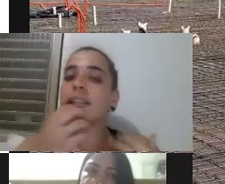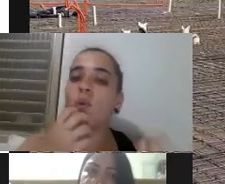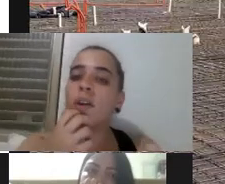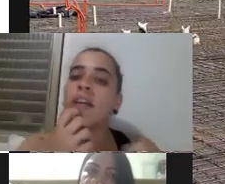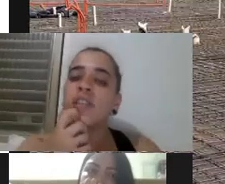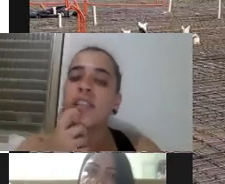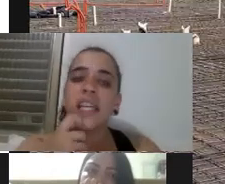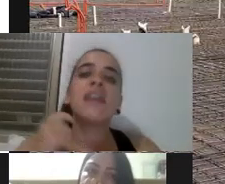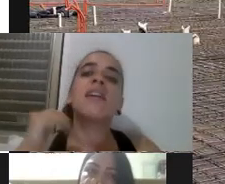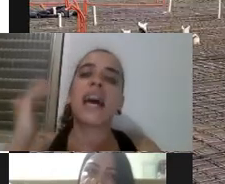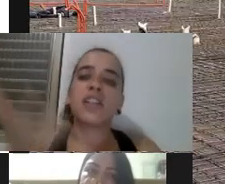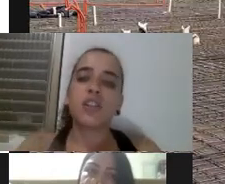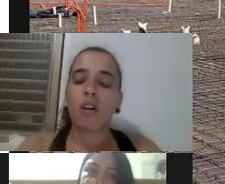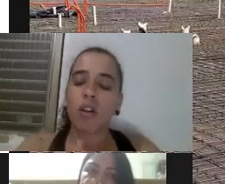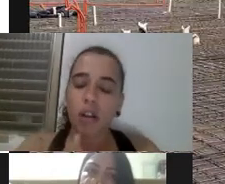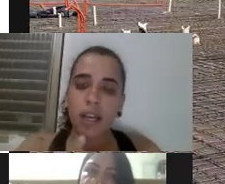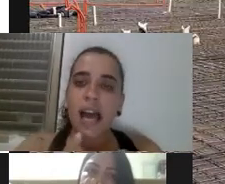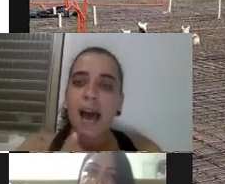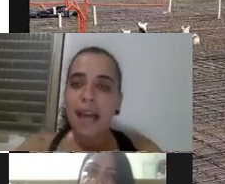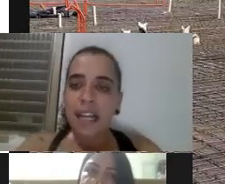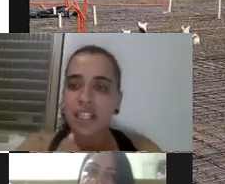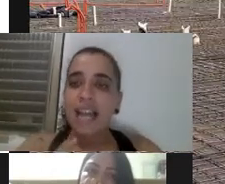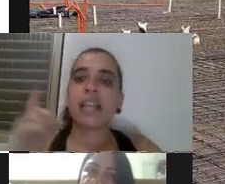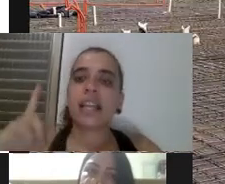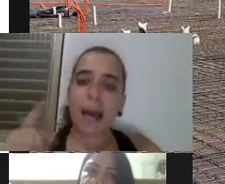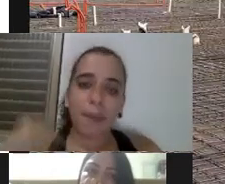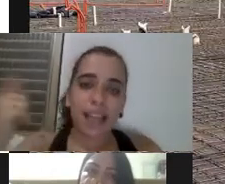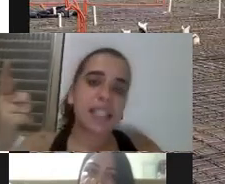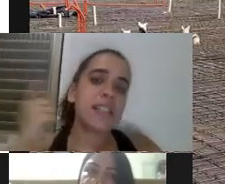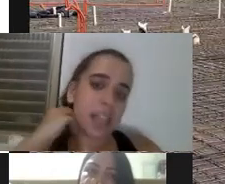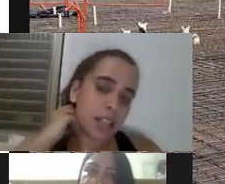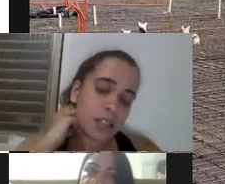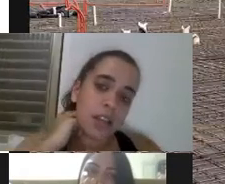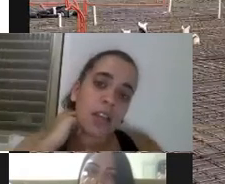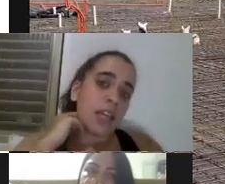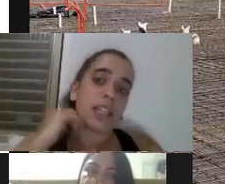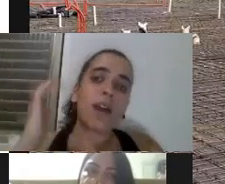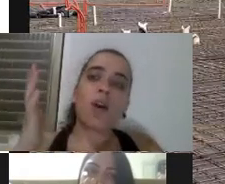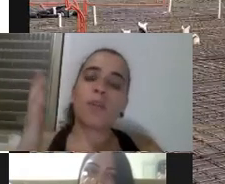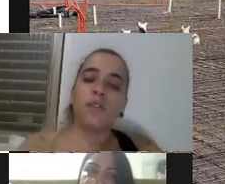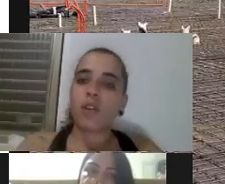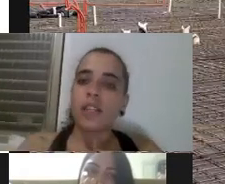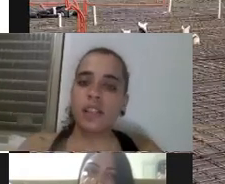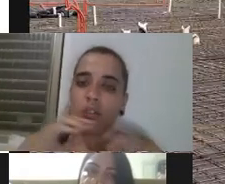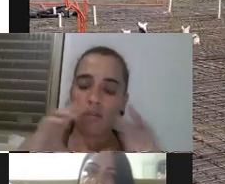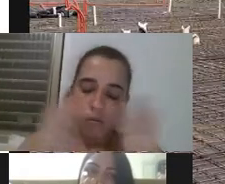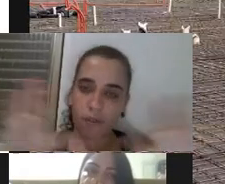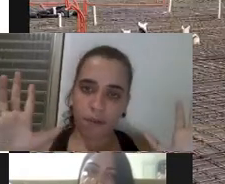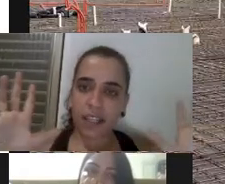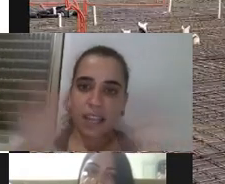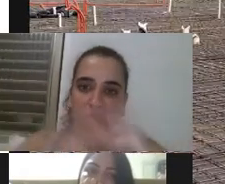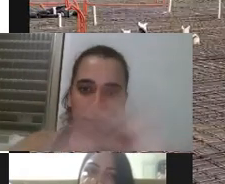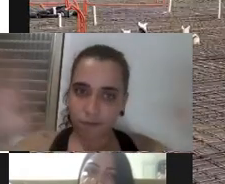uma força tão grande assim, a gente coloca a malha de aço que ela dá mais resistência. Então é como se fosse assim, ó,